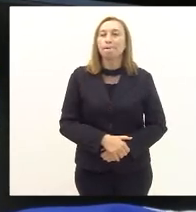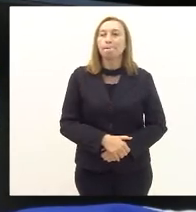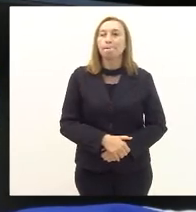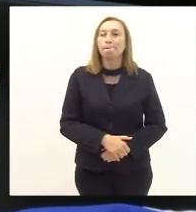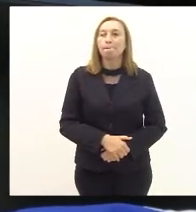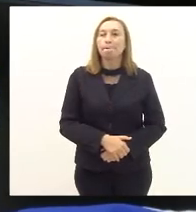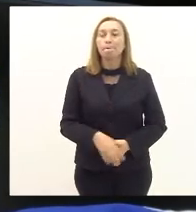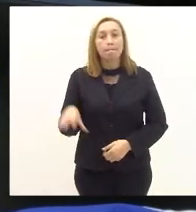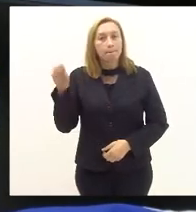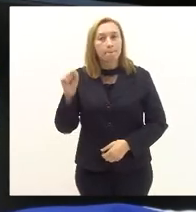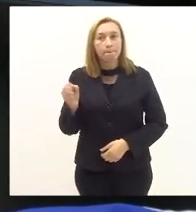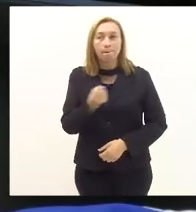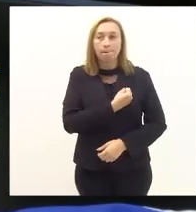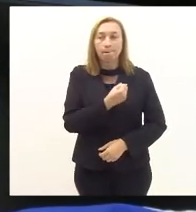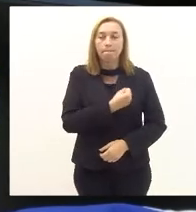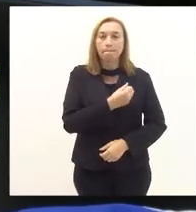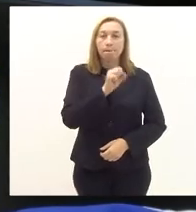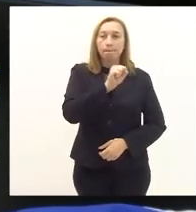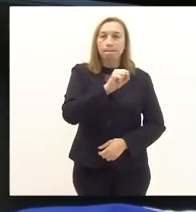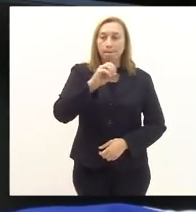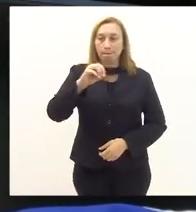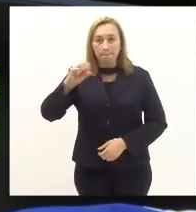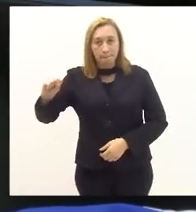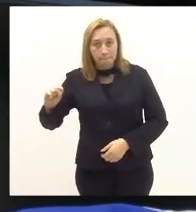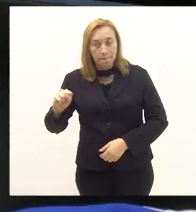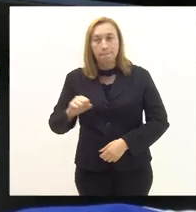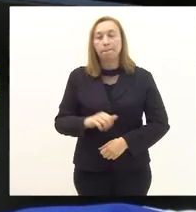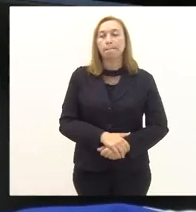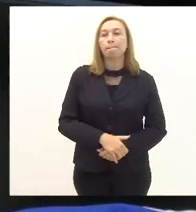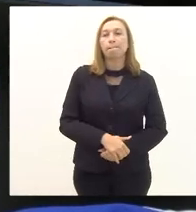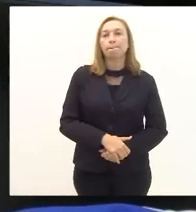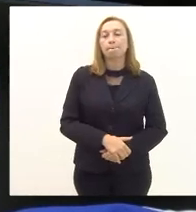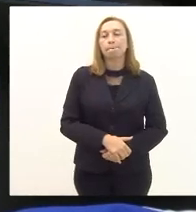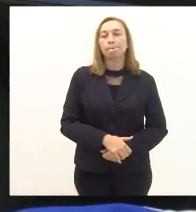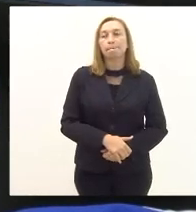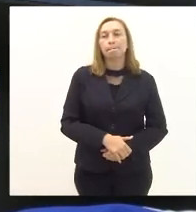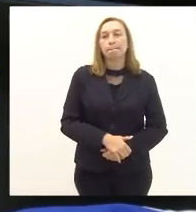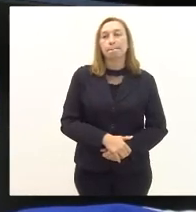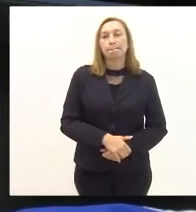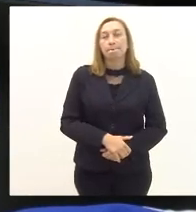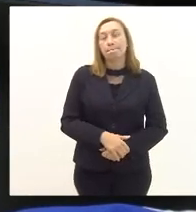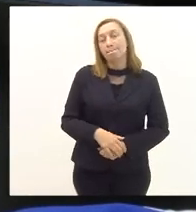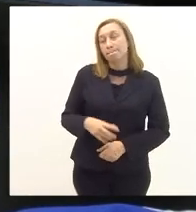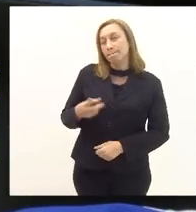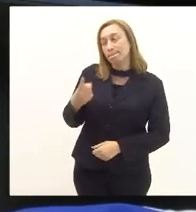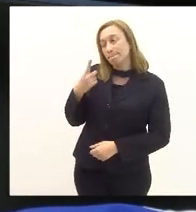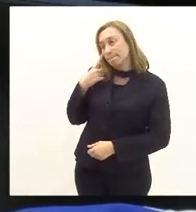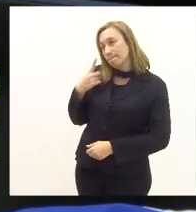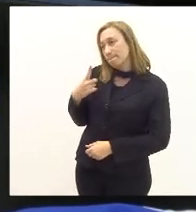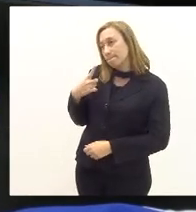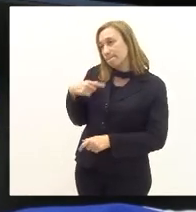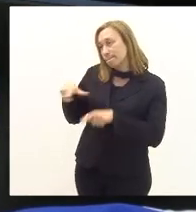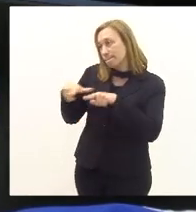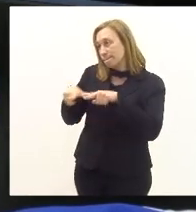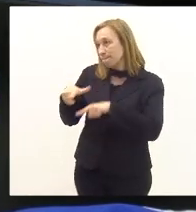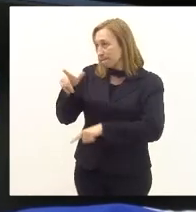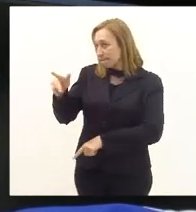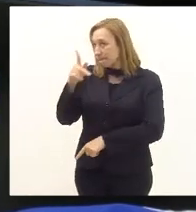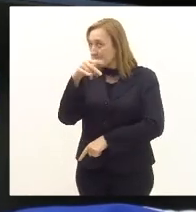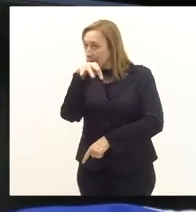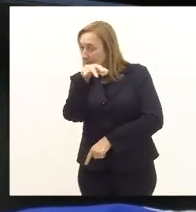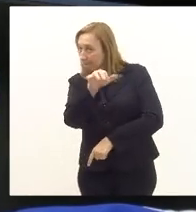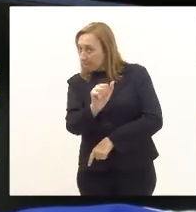Eu vi os números do 0800 e, vendo o trabalho aqui da